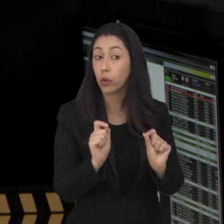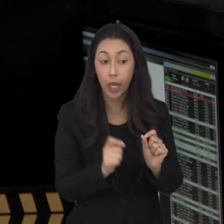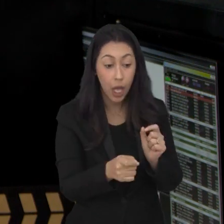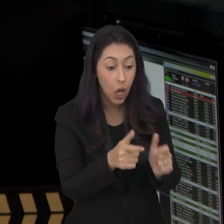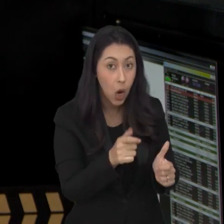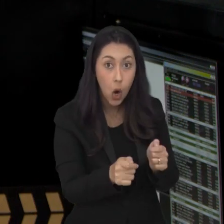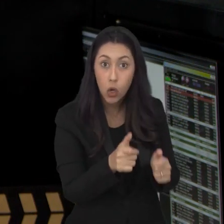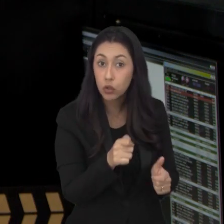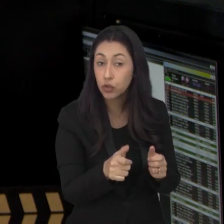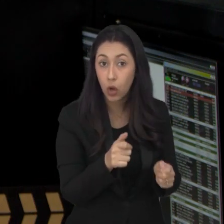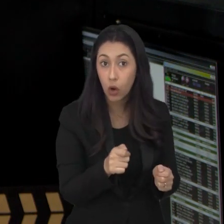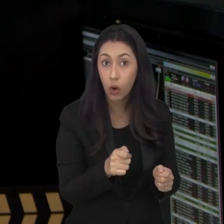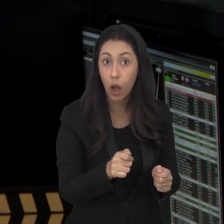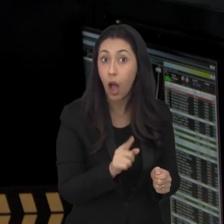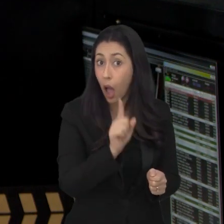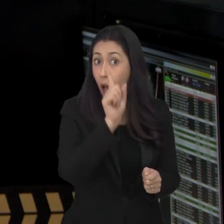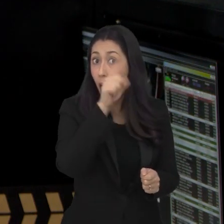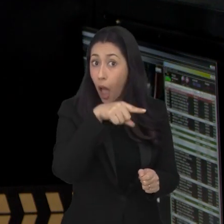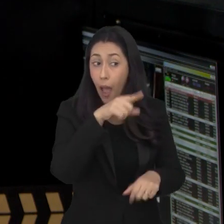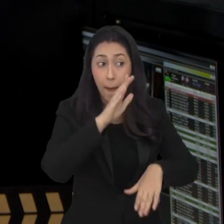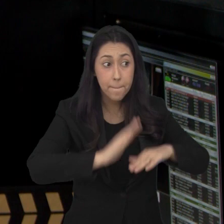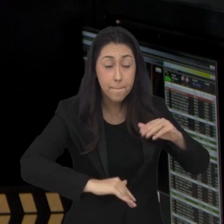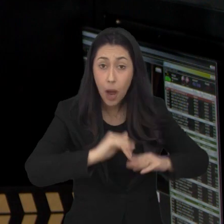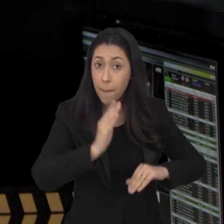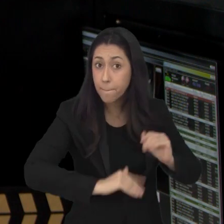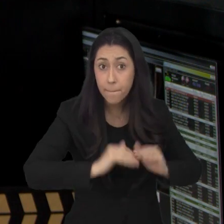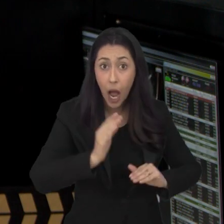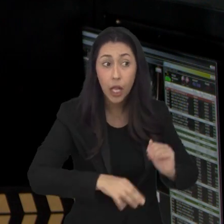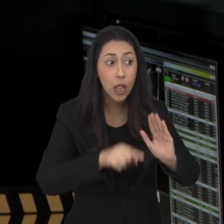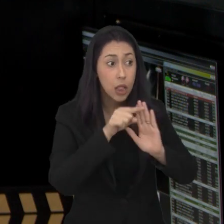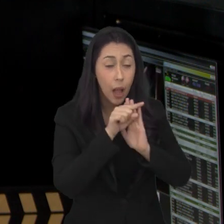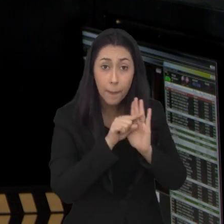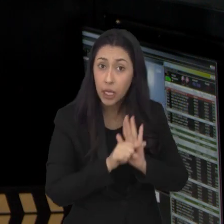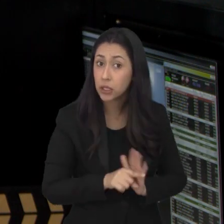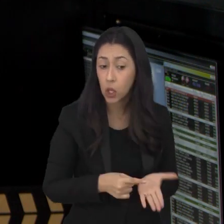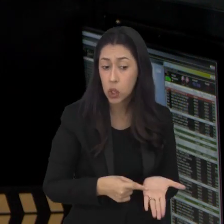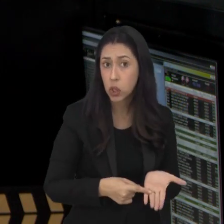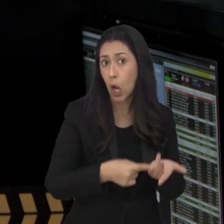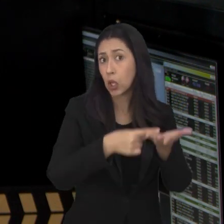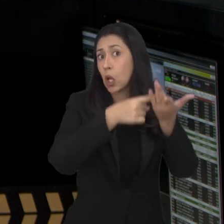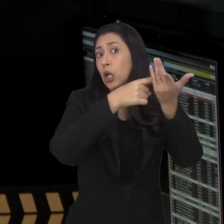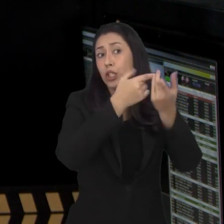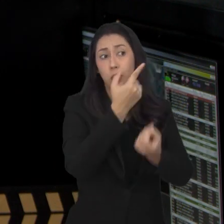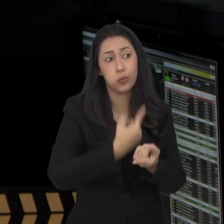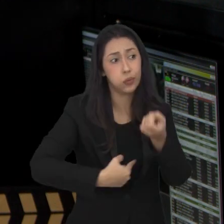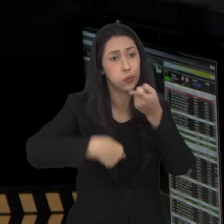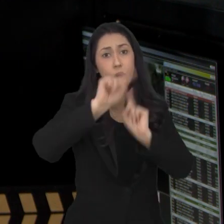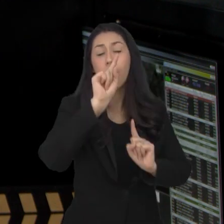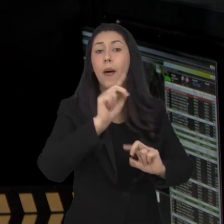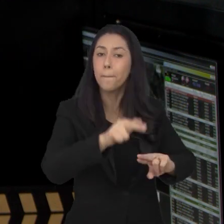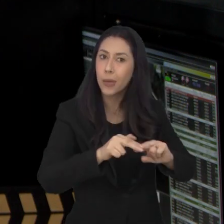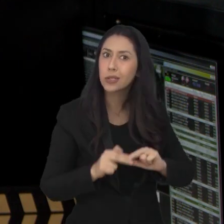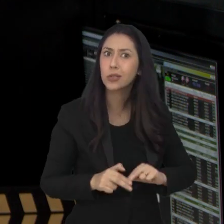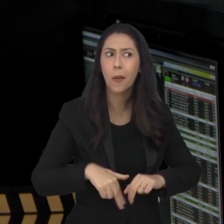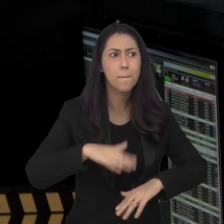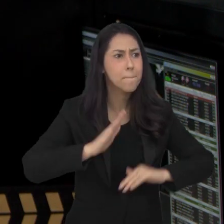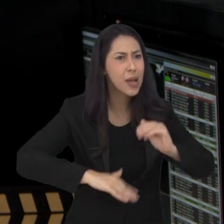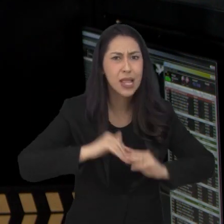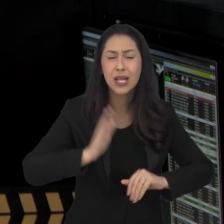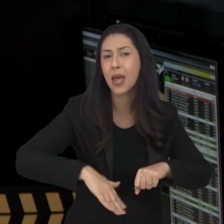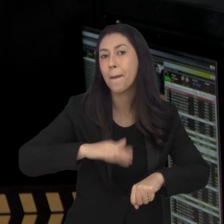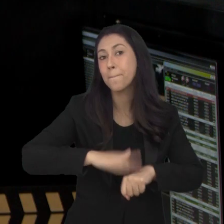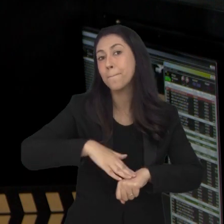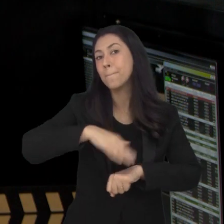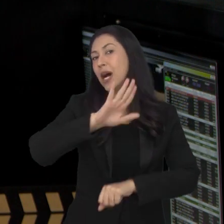jogos seja considerada uma atividade de pesquisa e inovação tecnológica. Assim, eles serão usados com mais